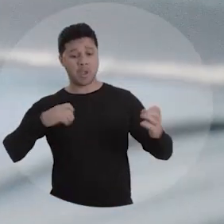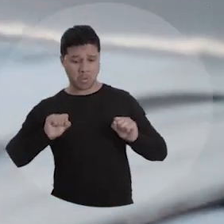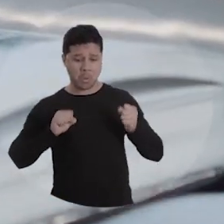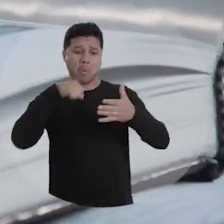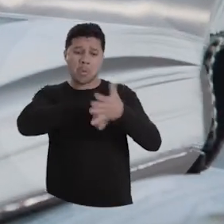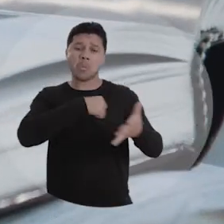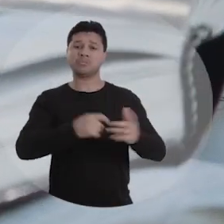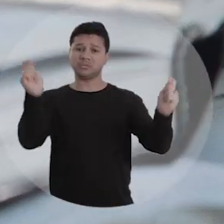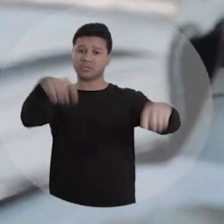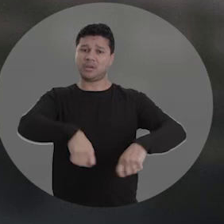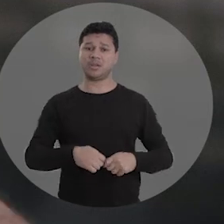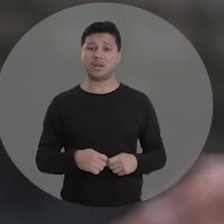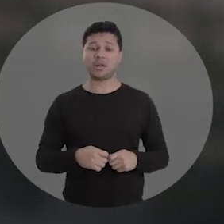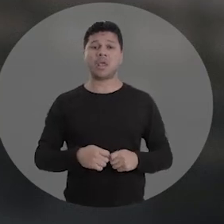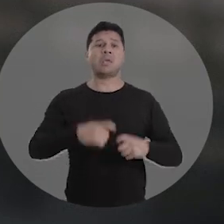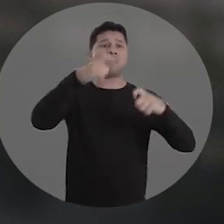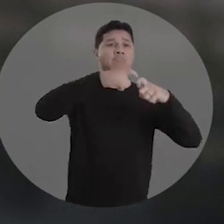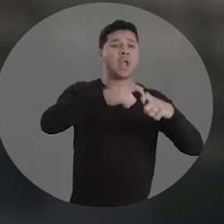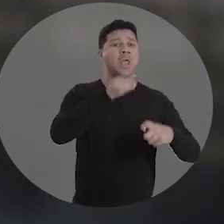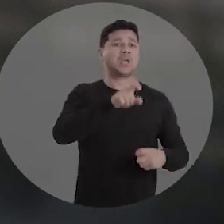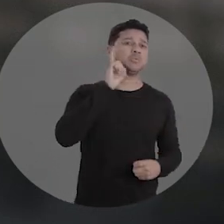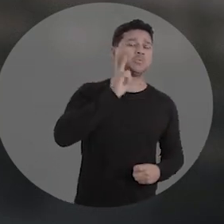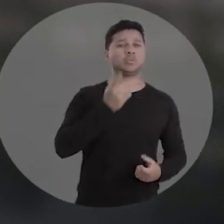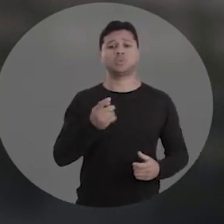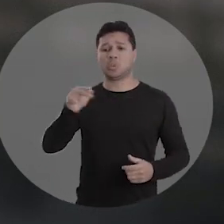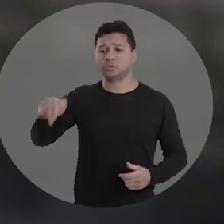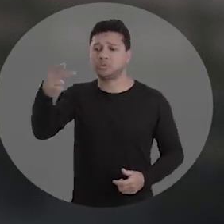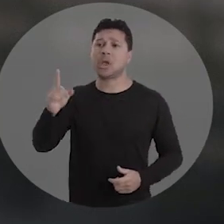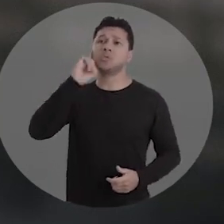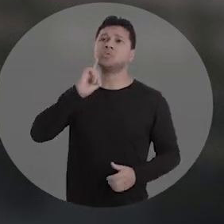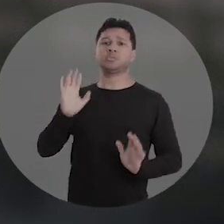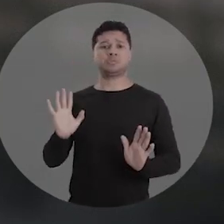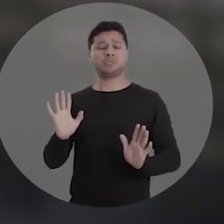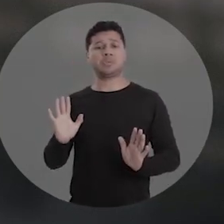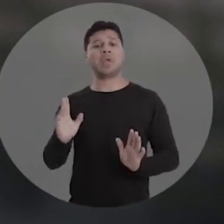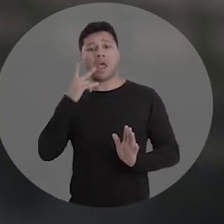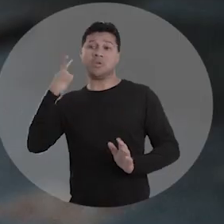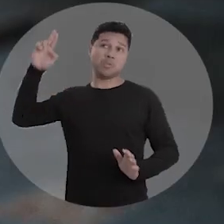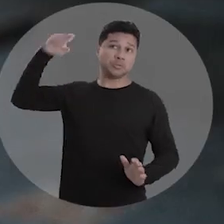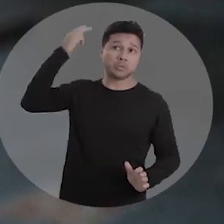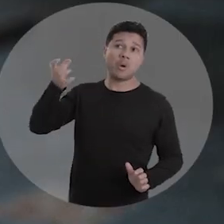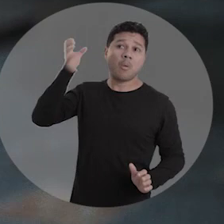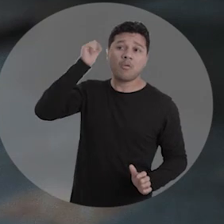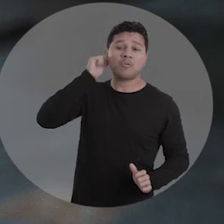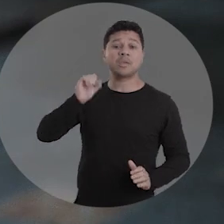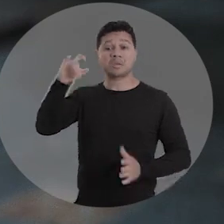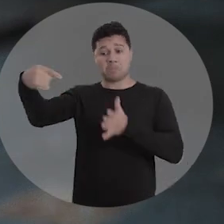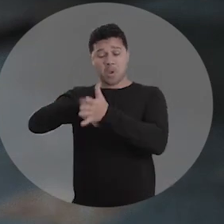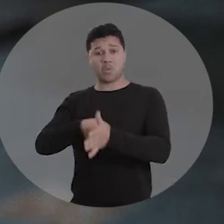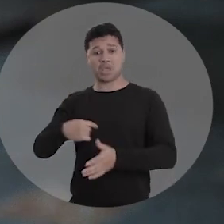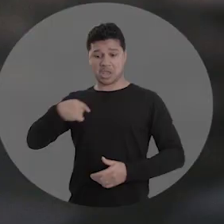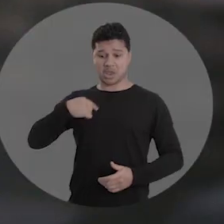batalha é possível ser médico segundo você pode ver se um dia o surdo você pode operar queria escutar então você está mais feliz